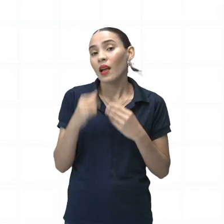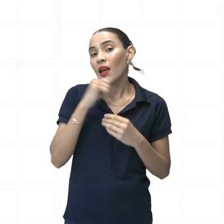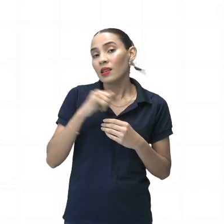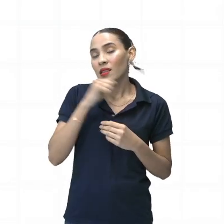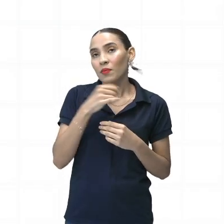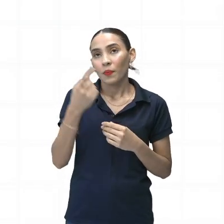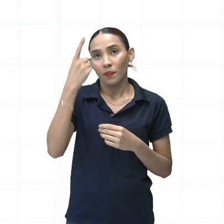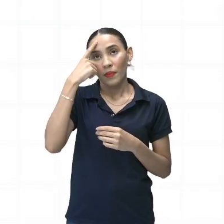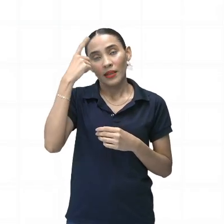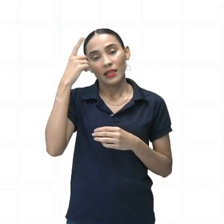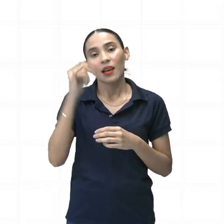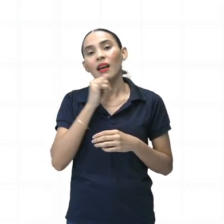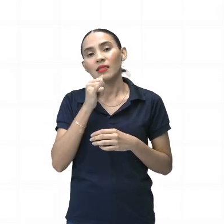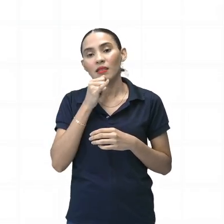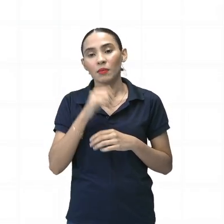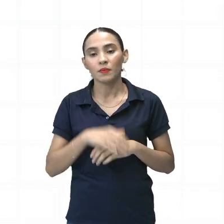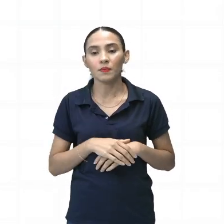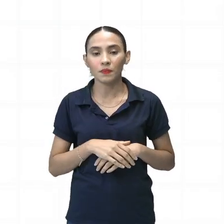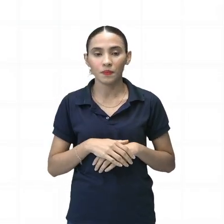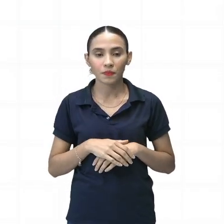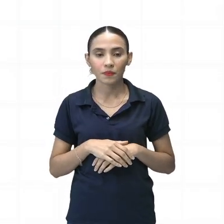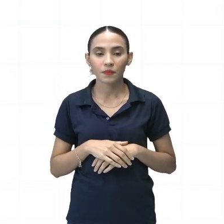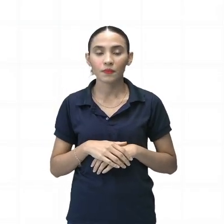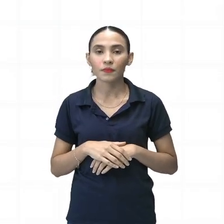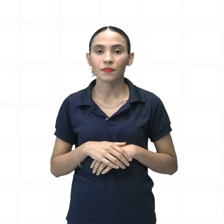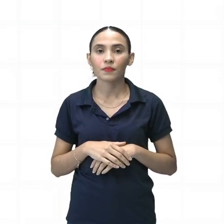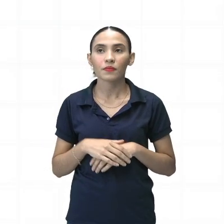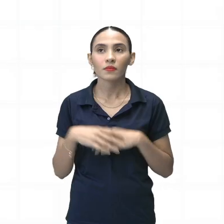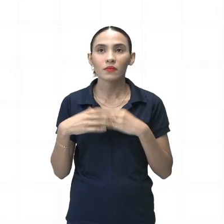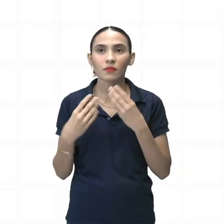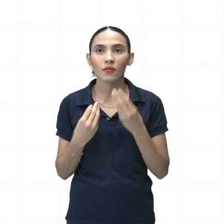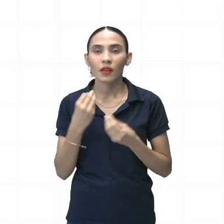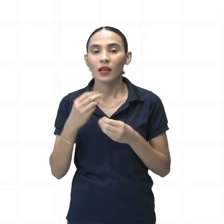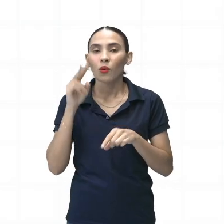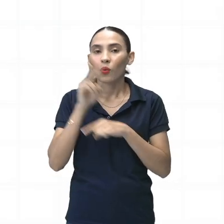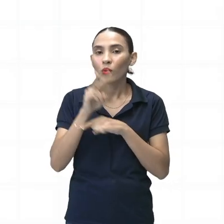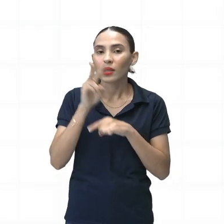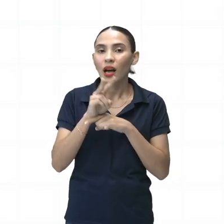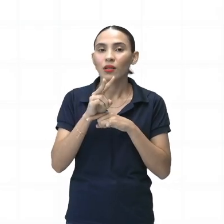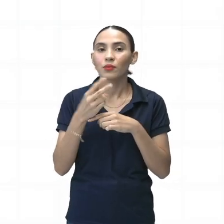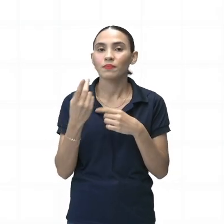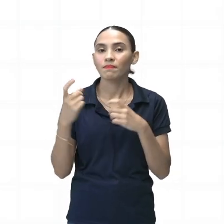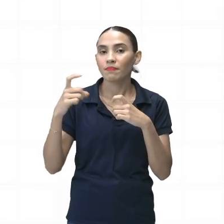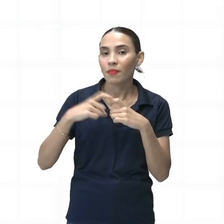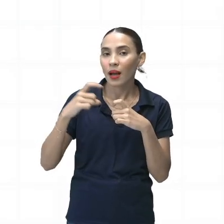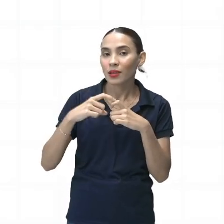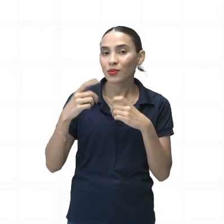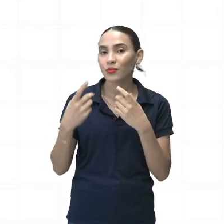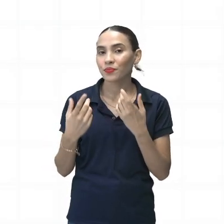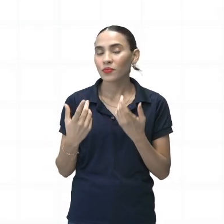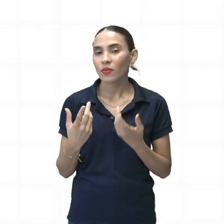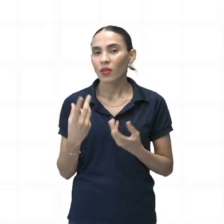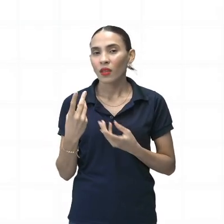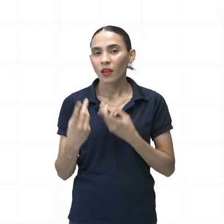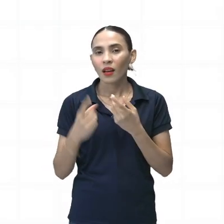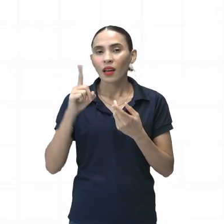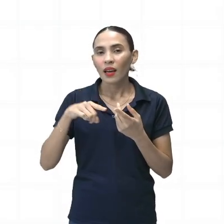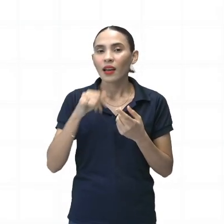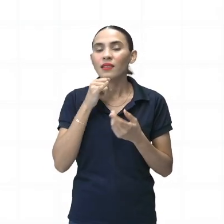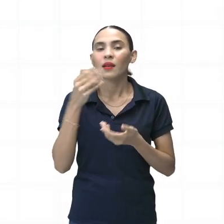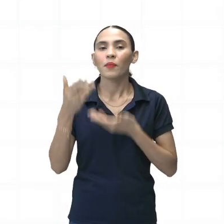em consideração a pessoa humana? Né? Então, essa também é um outro campo da bioética que é